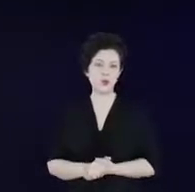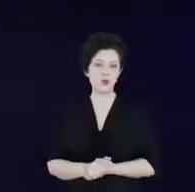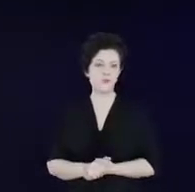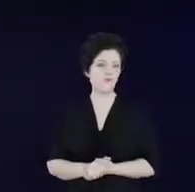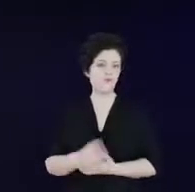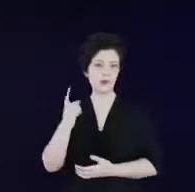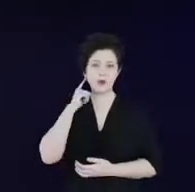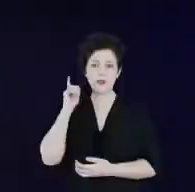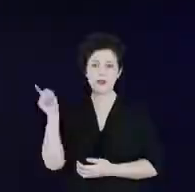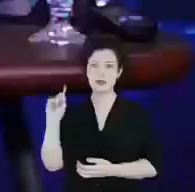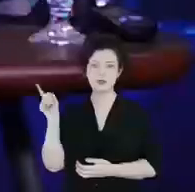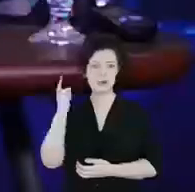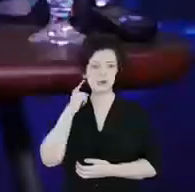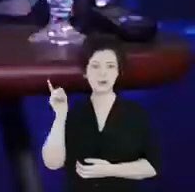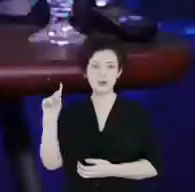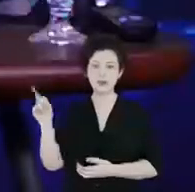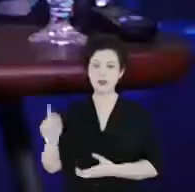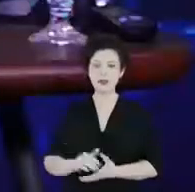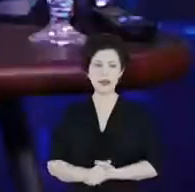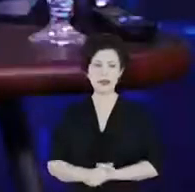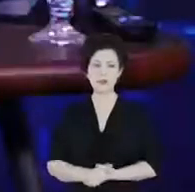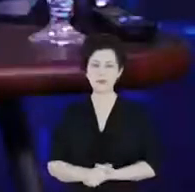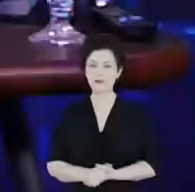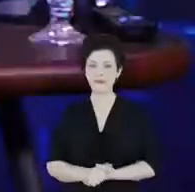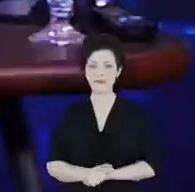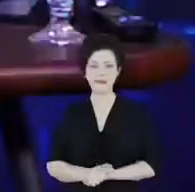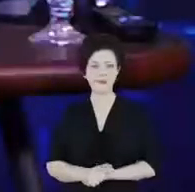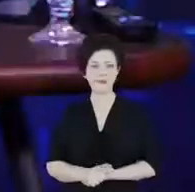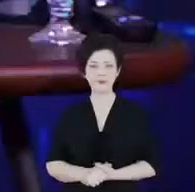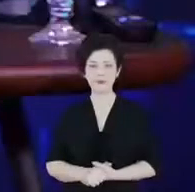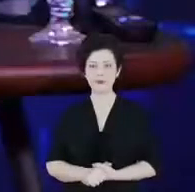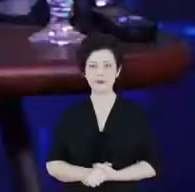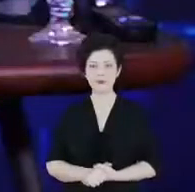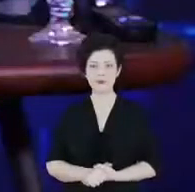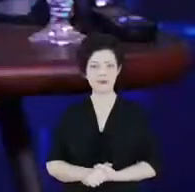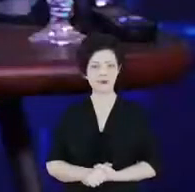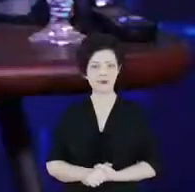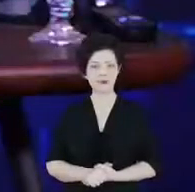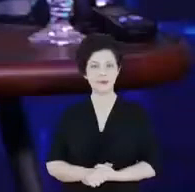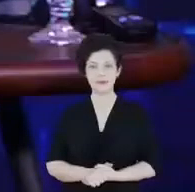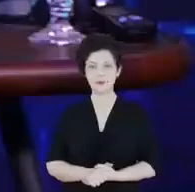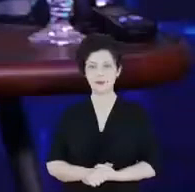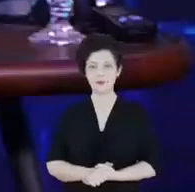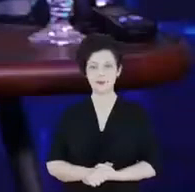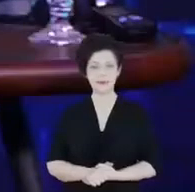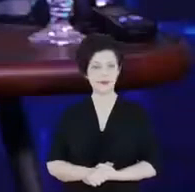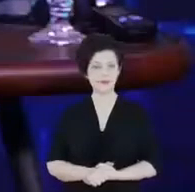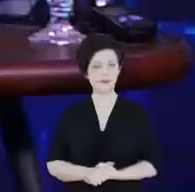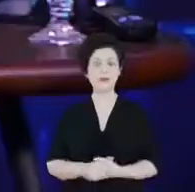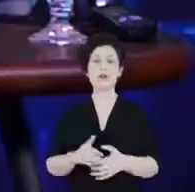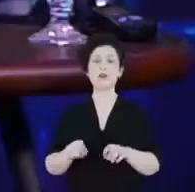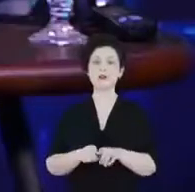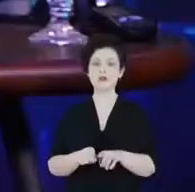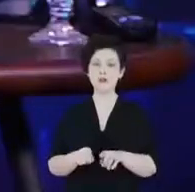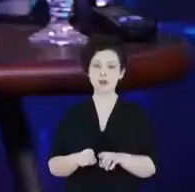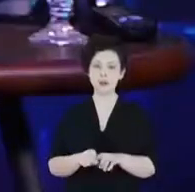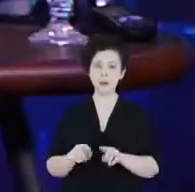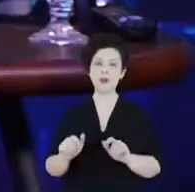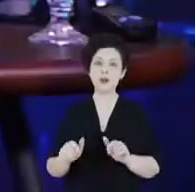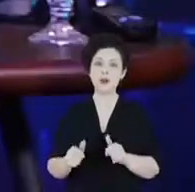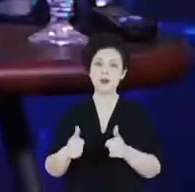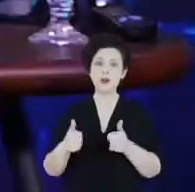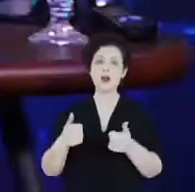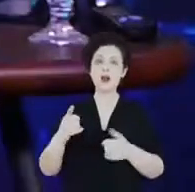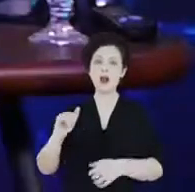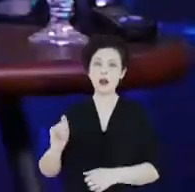que 15%. Então, a gente está numa posição também muito vantajosa e nós precisamos aproveitar ainda